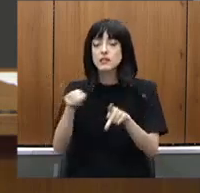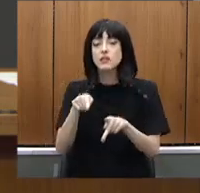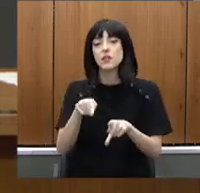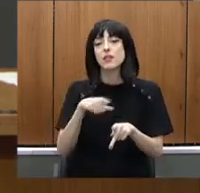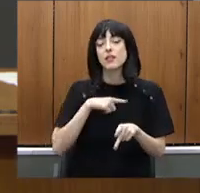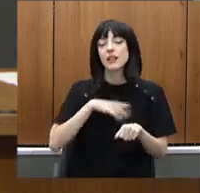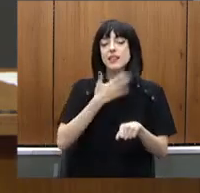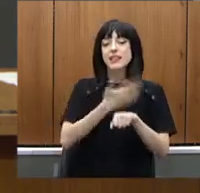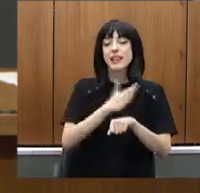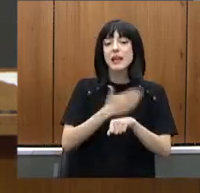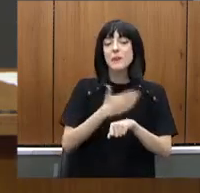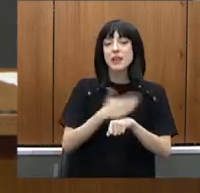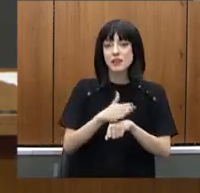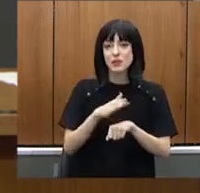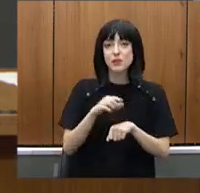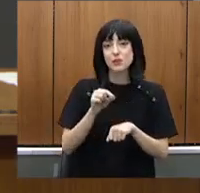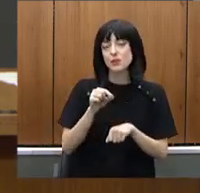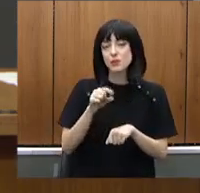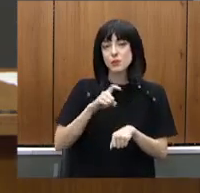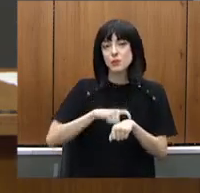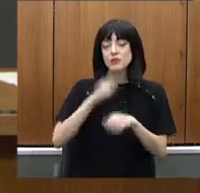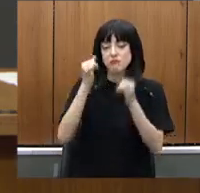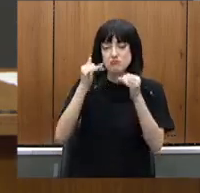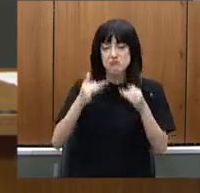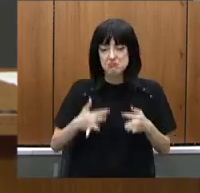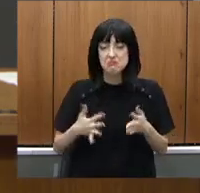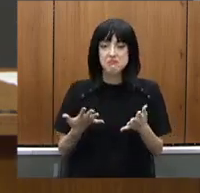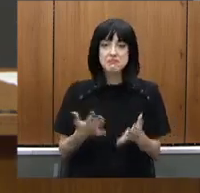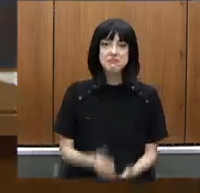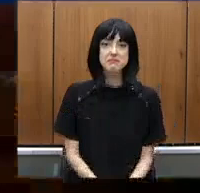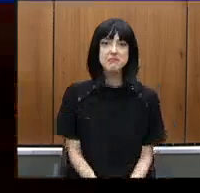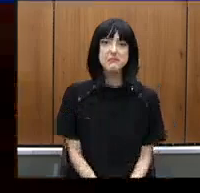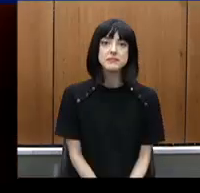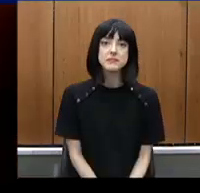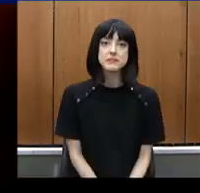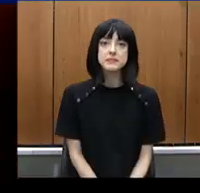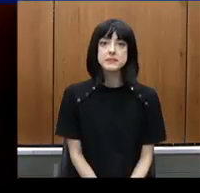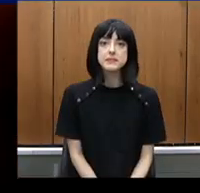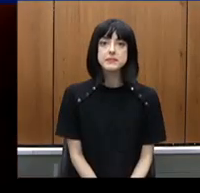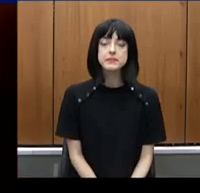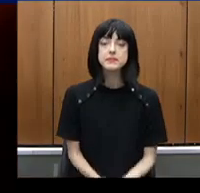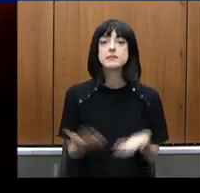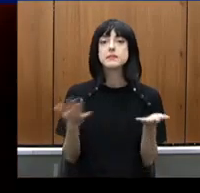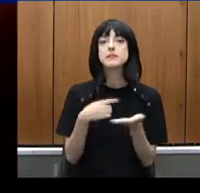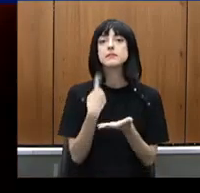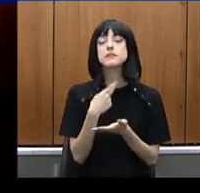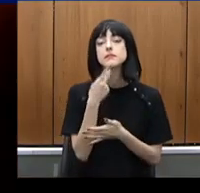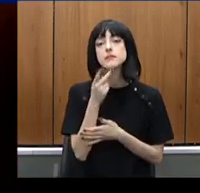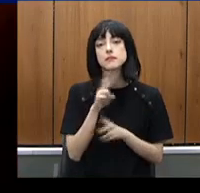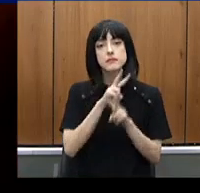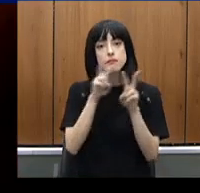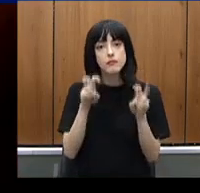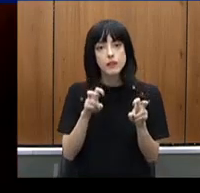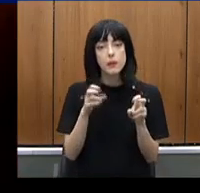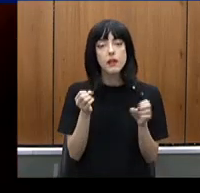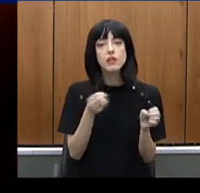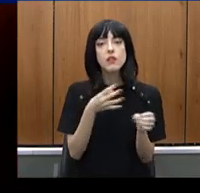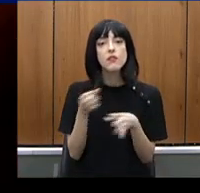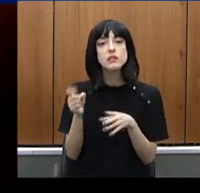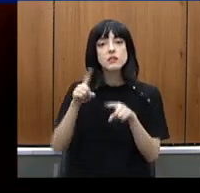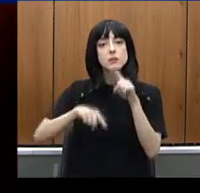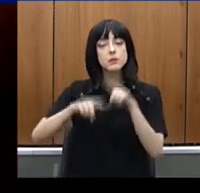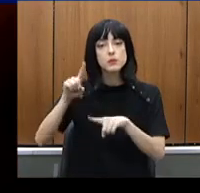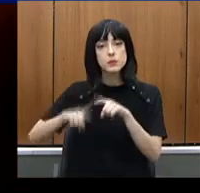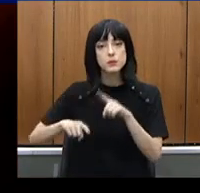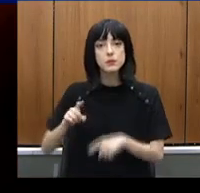no último foco nós né no último nós vamos falar um pouco da Inovação e não vai otimizar a locação dos recursos vou passar